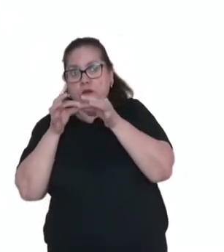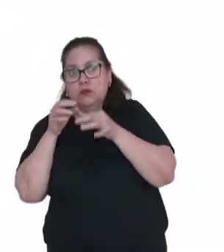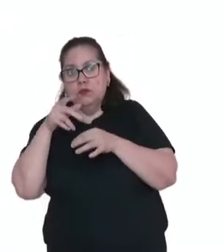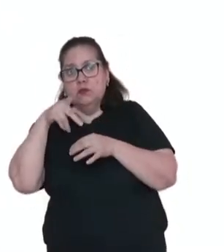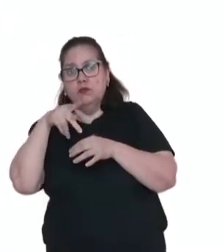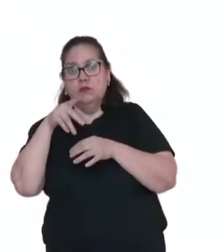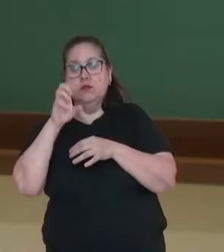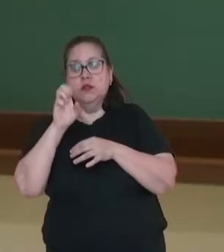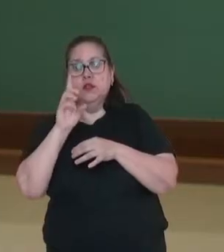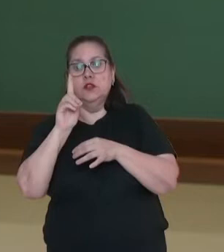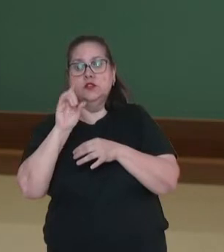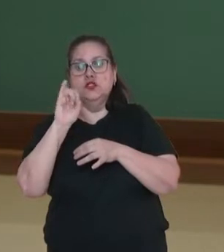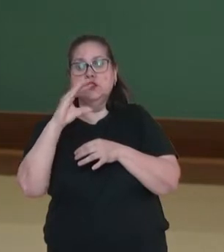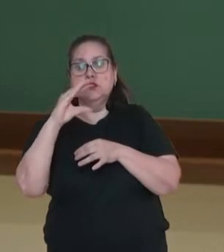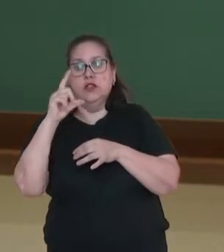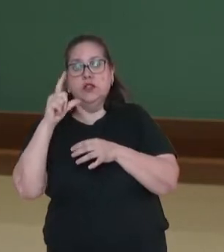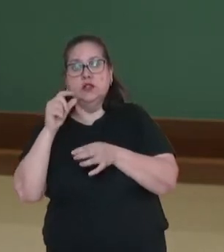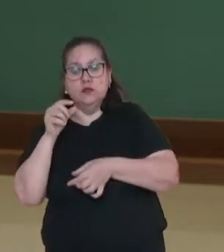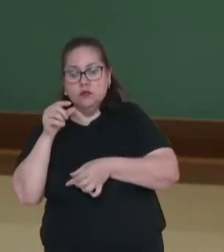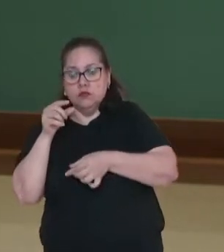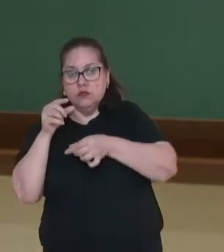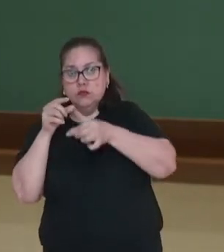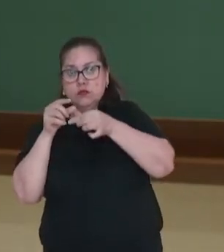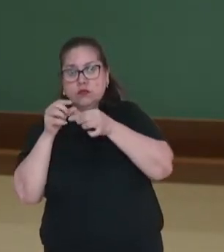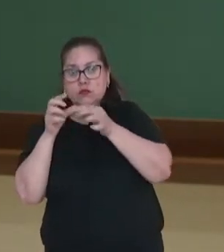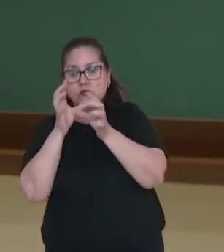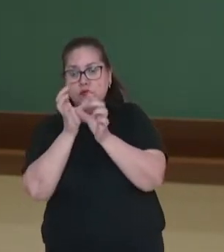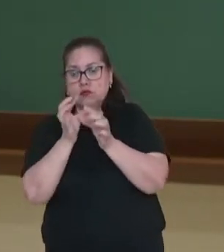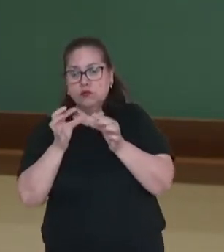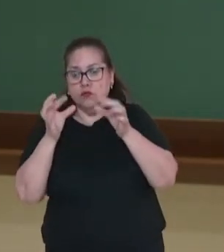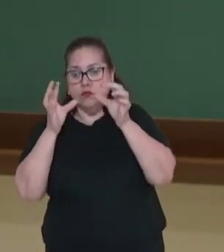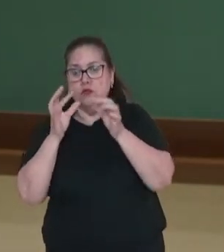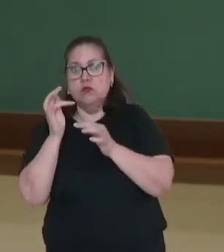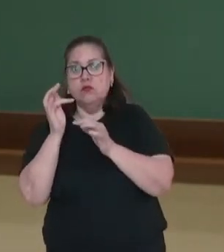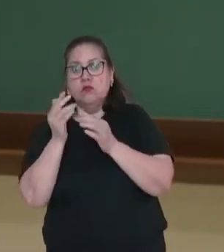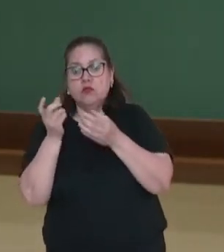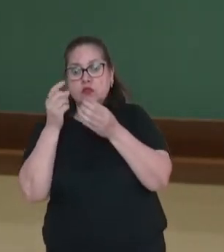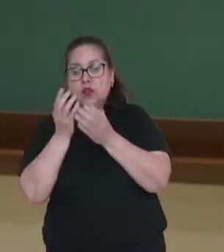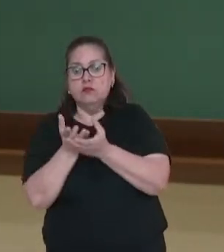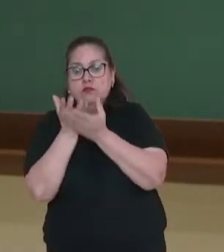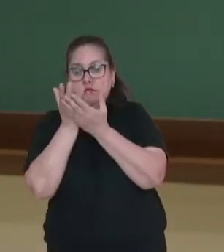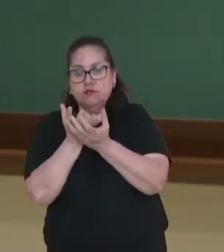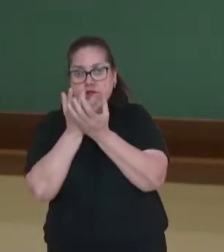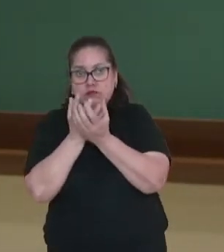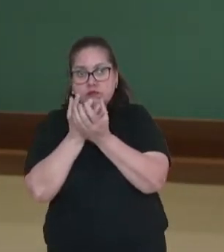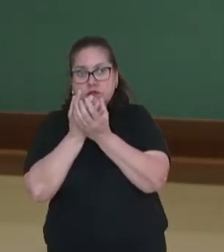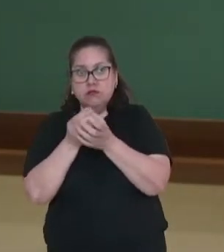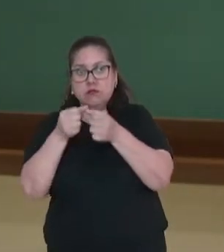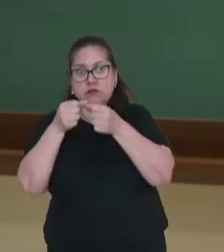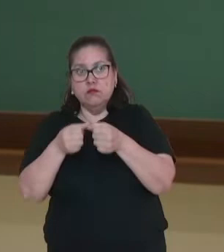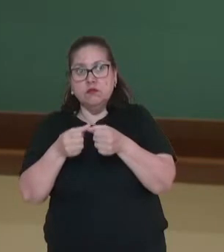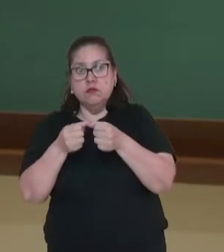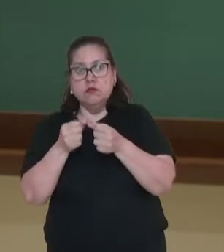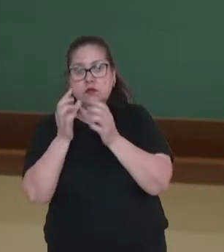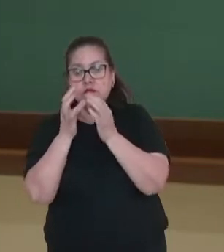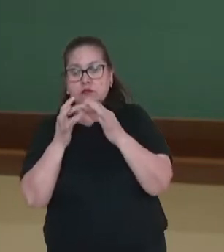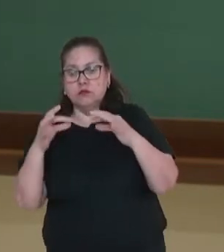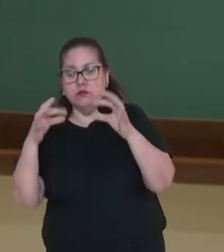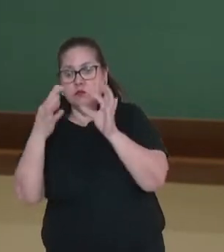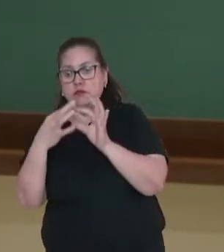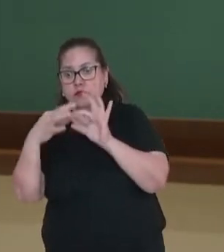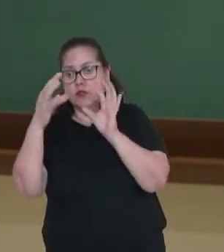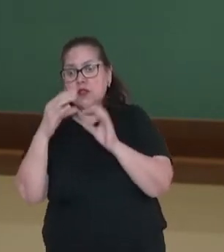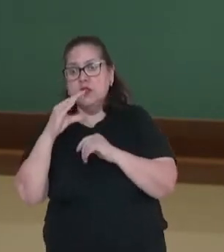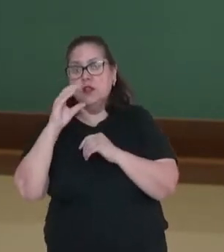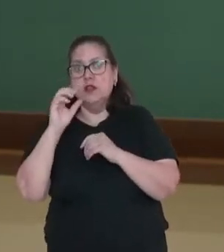planta, né, a flor ao seu caule, tá? O receptáculo floral, que é o que vai sustentar a flor ali em volta. As